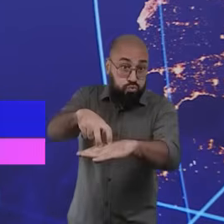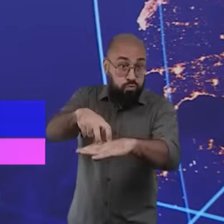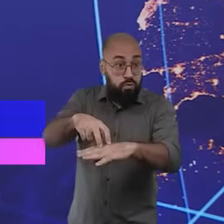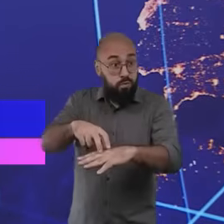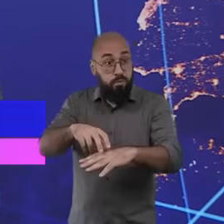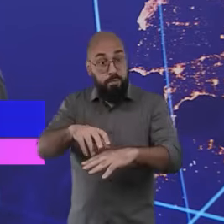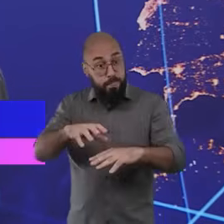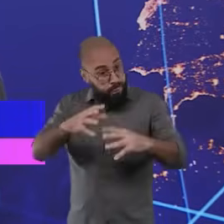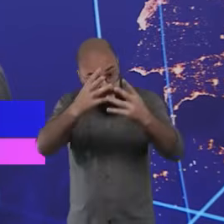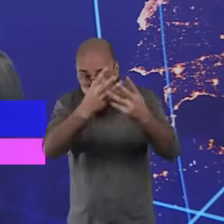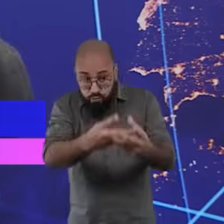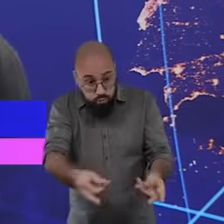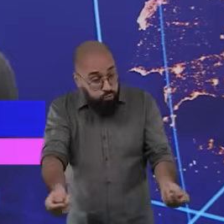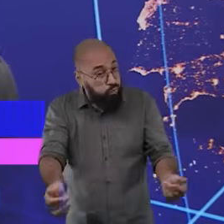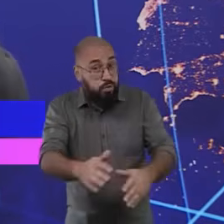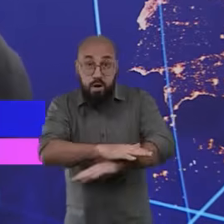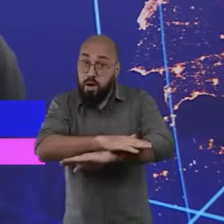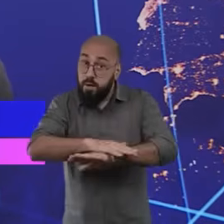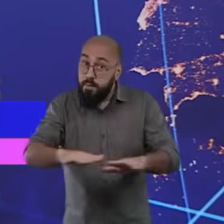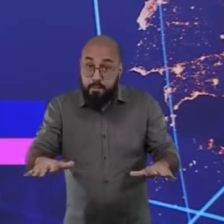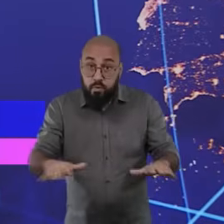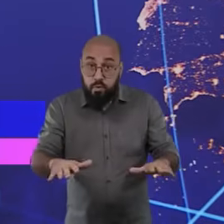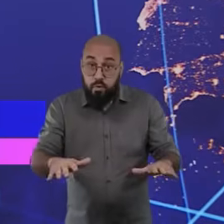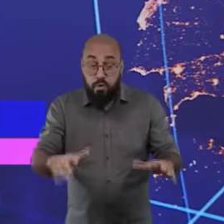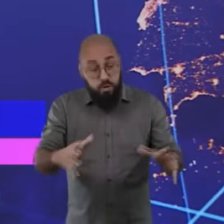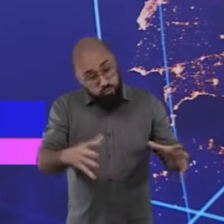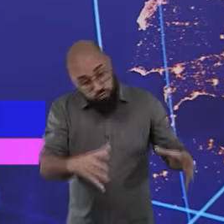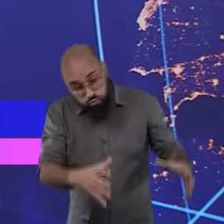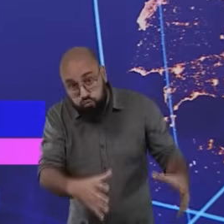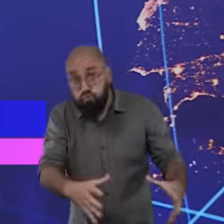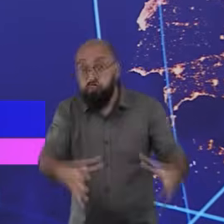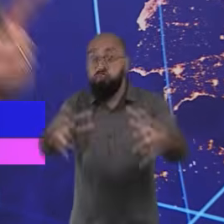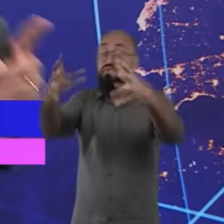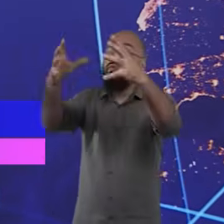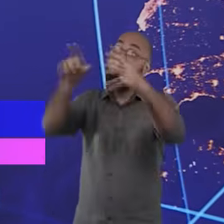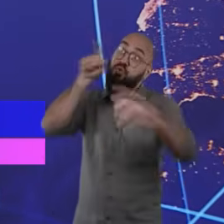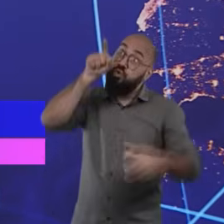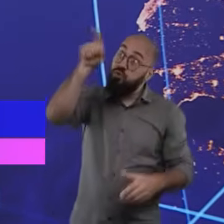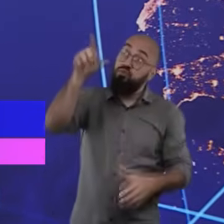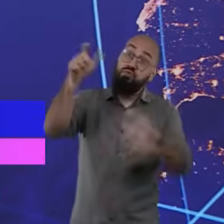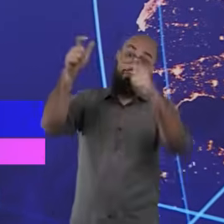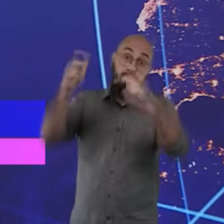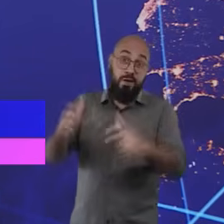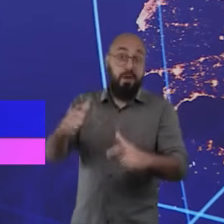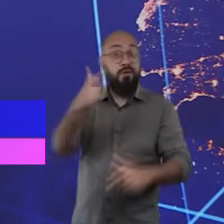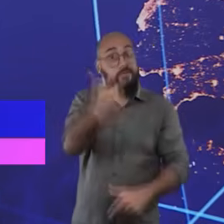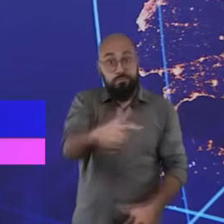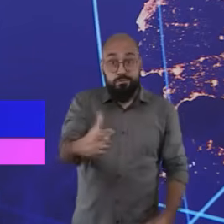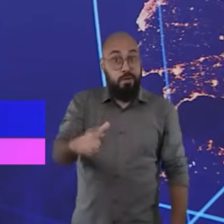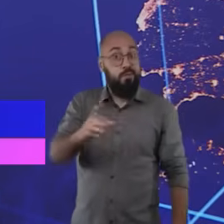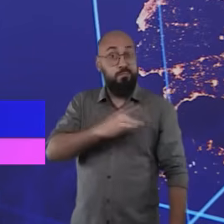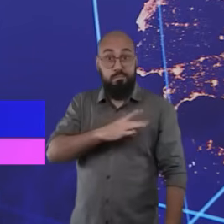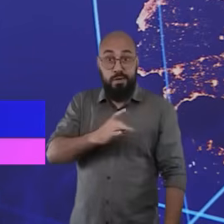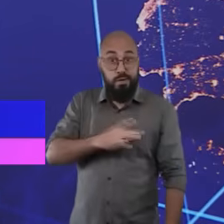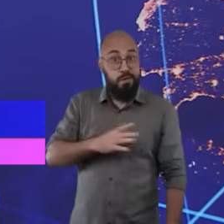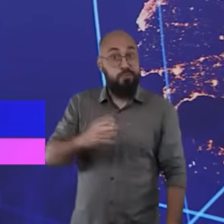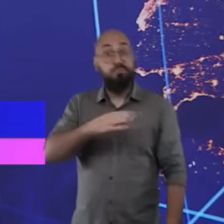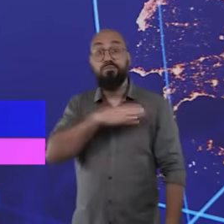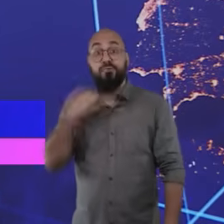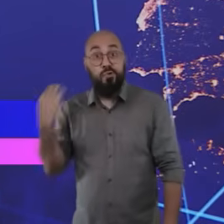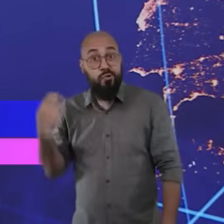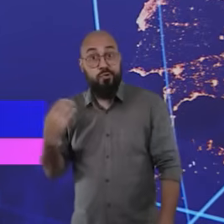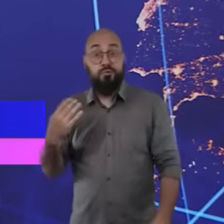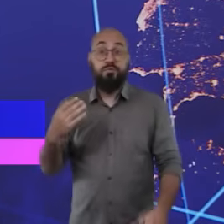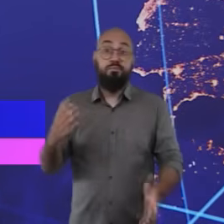vamos estar em um outro lugar com Ele, onde não haverá mais dor, morte, maldade,